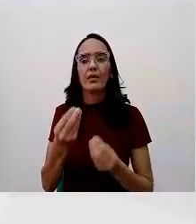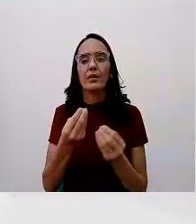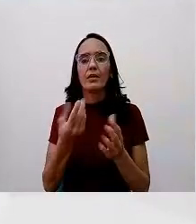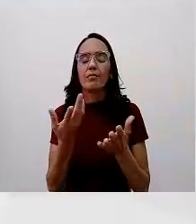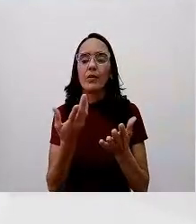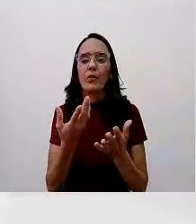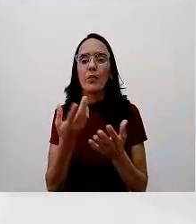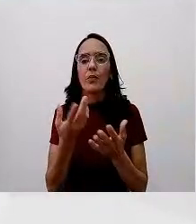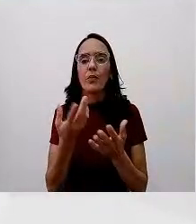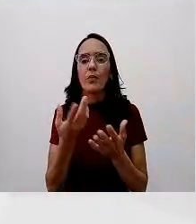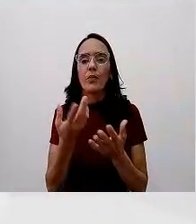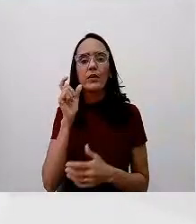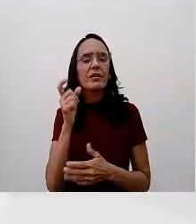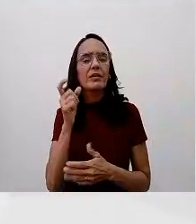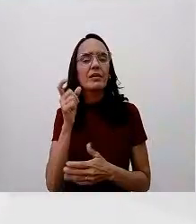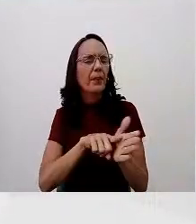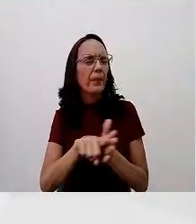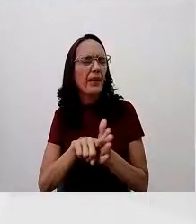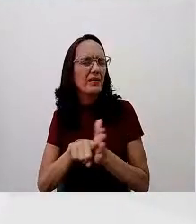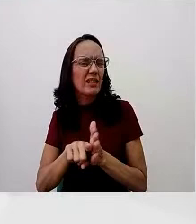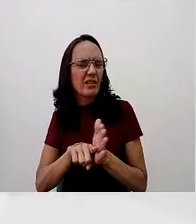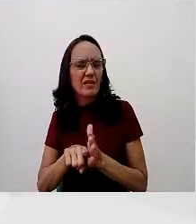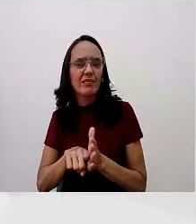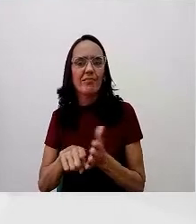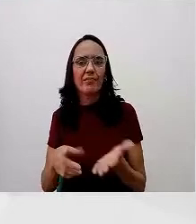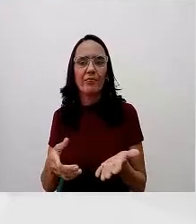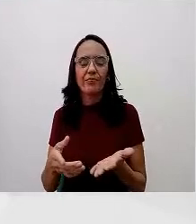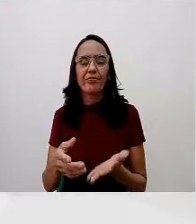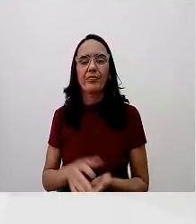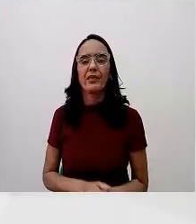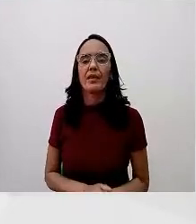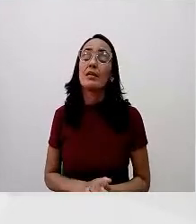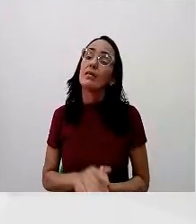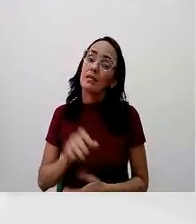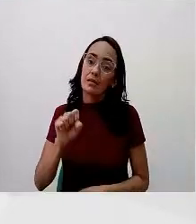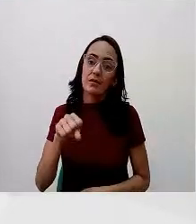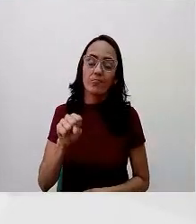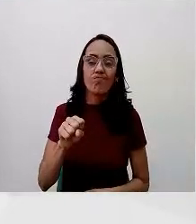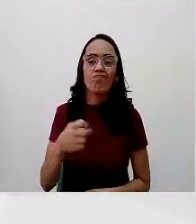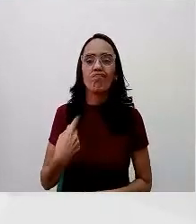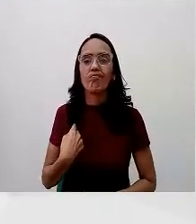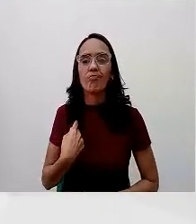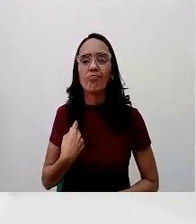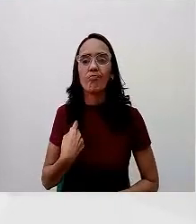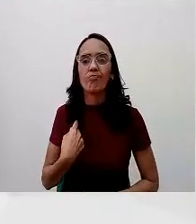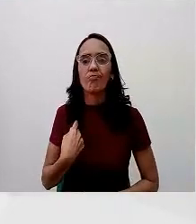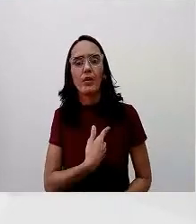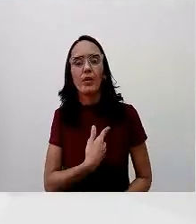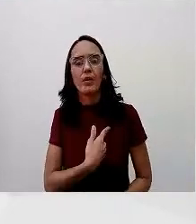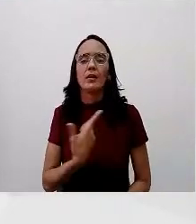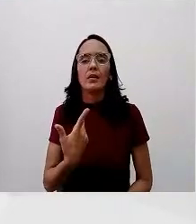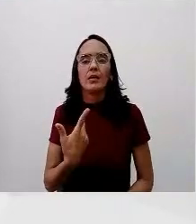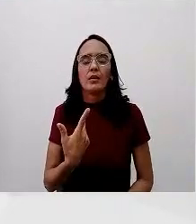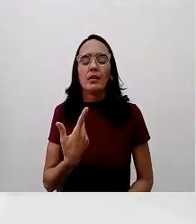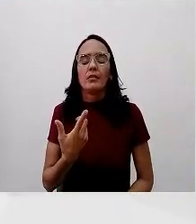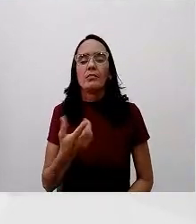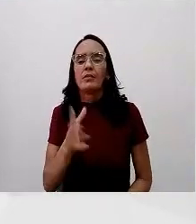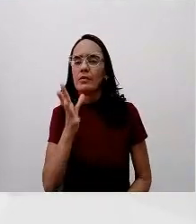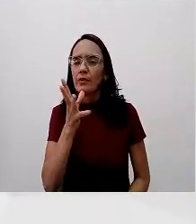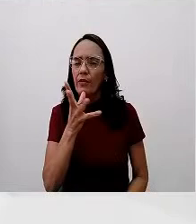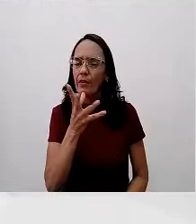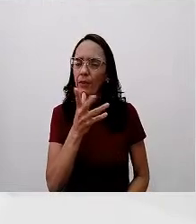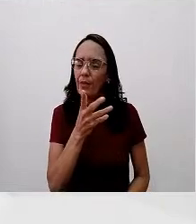Sim, mas ainda estamos um pouco distante de usar essa conceituação, tá? Mas sim,